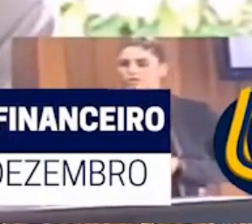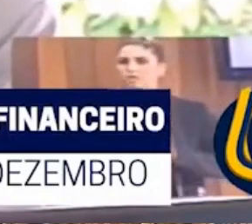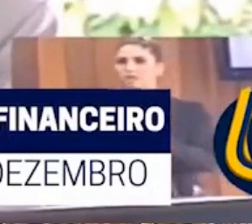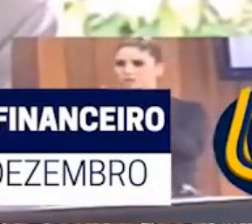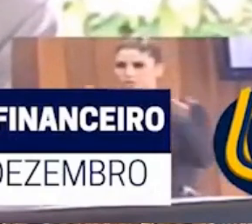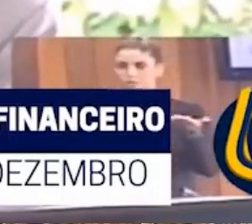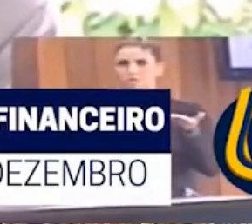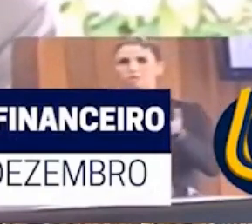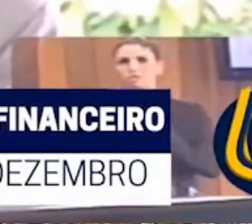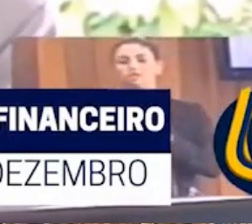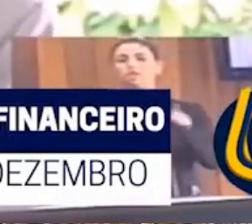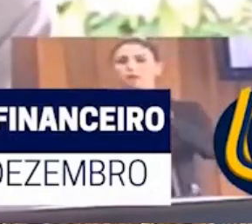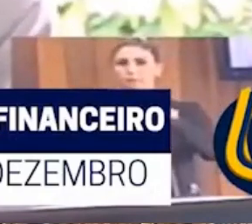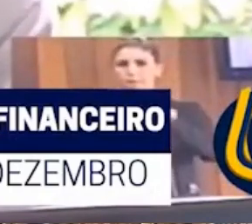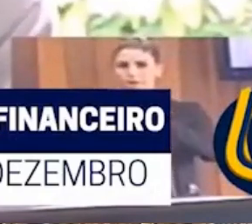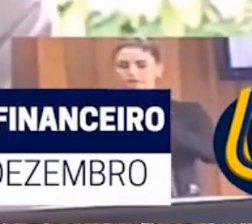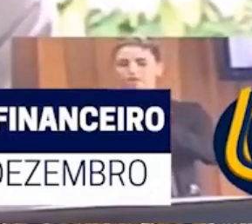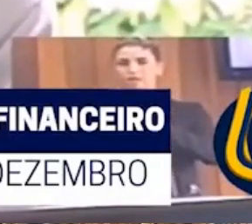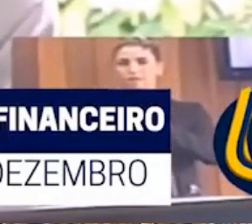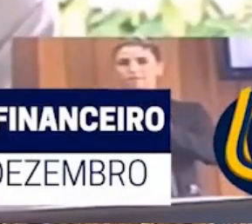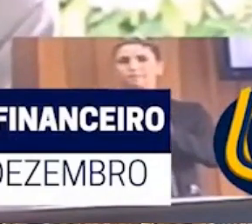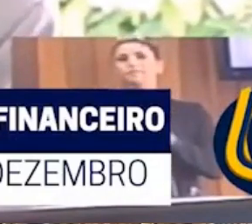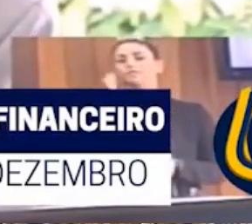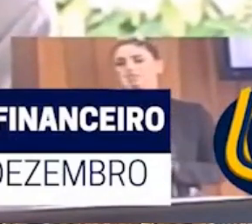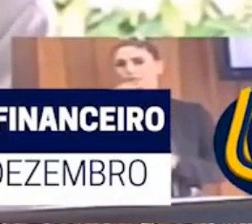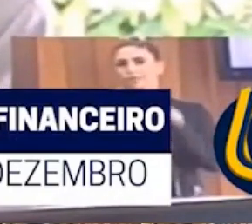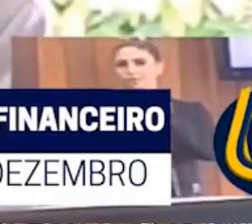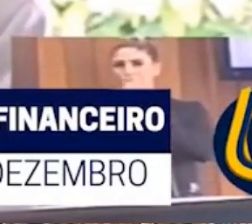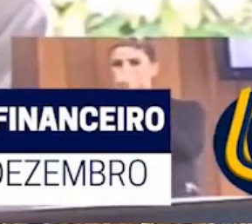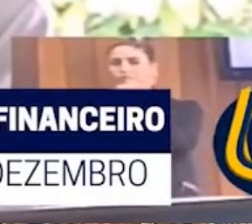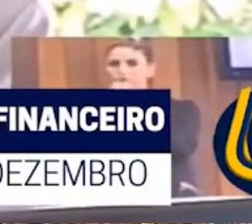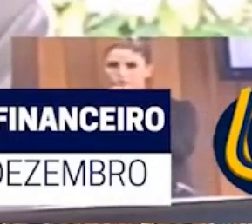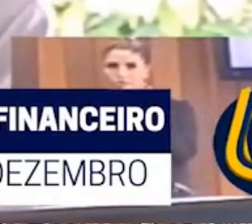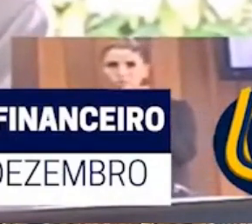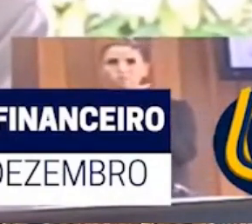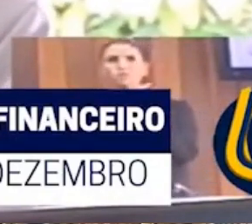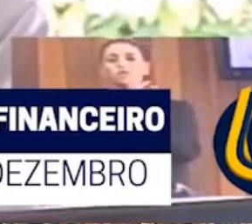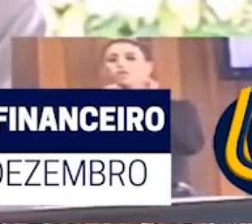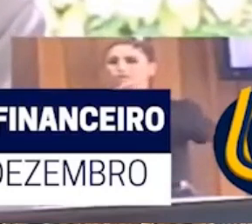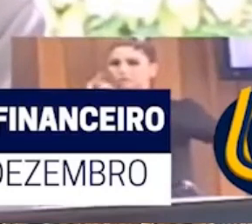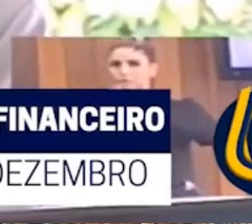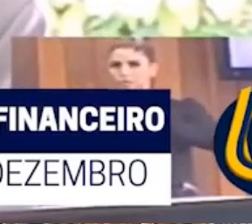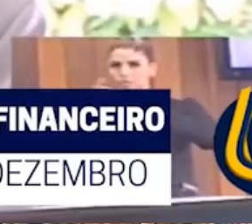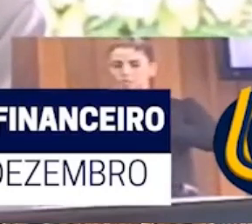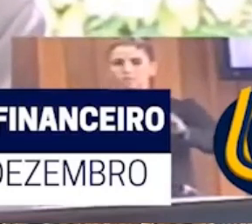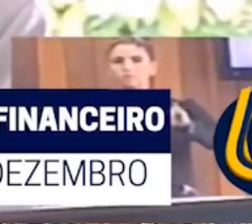também além de ter encaminhado o ofício comunicando,